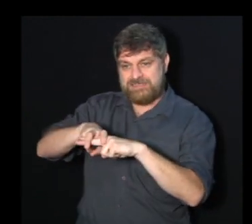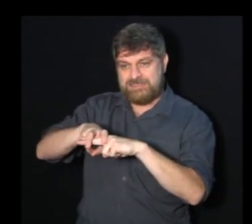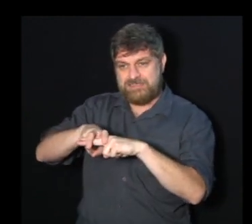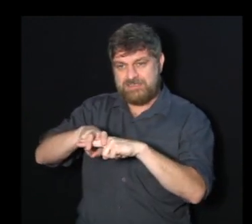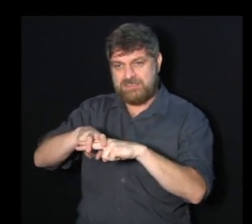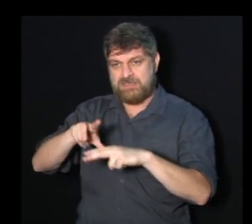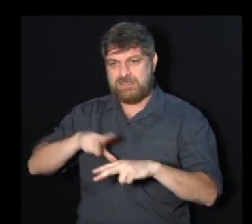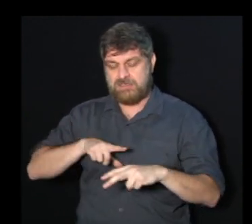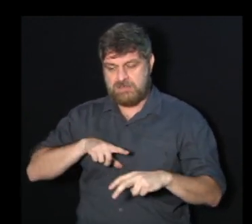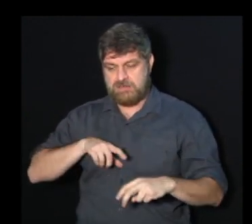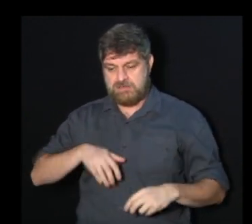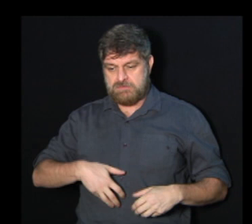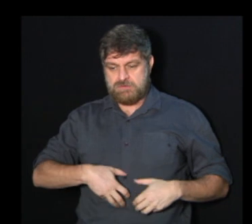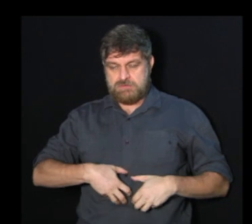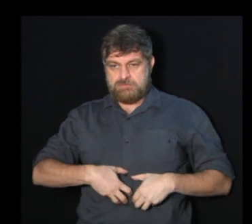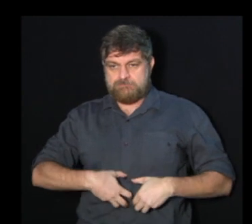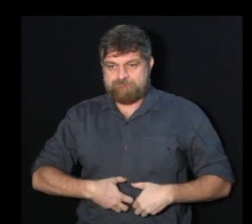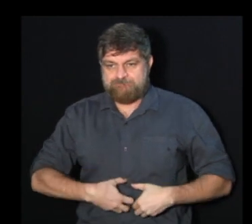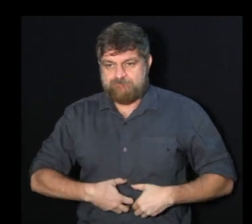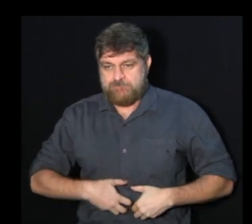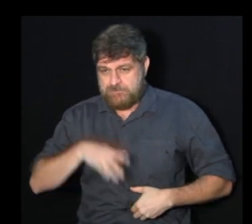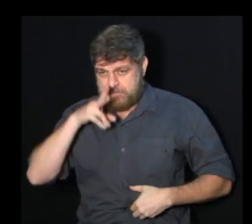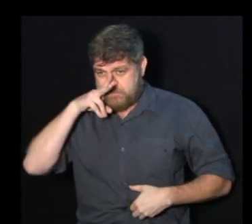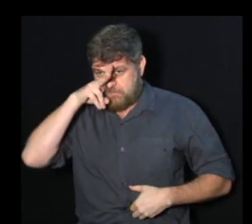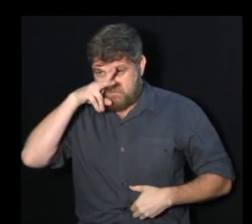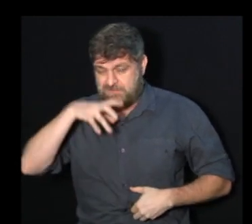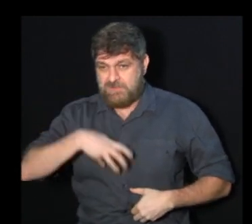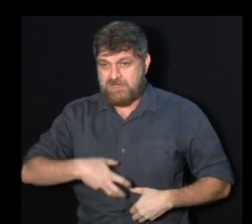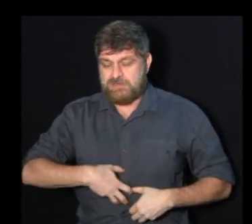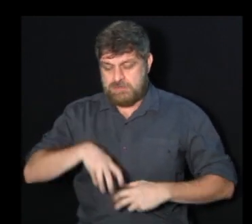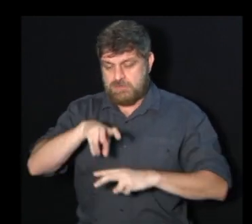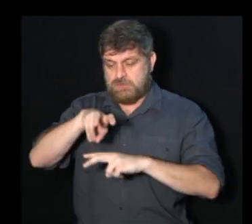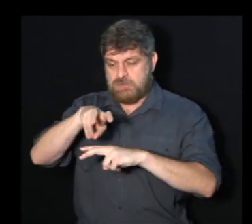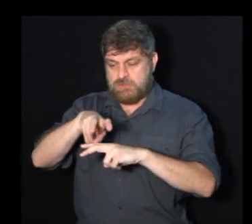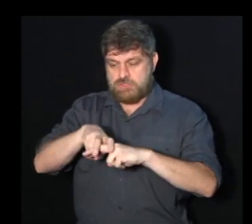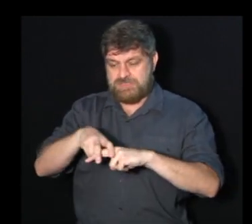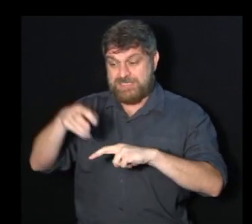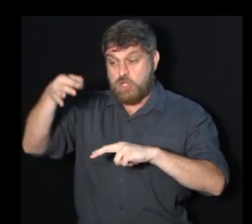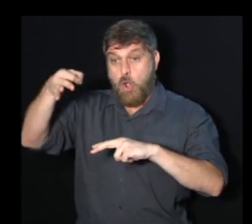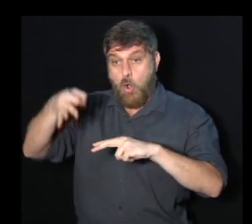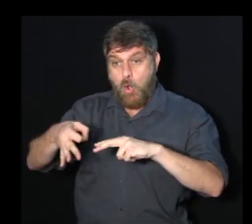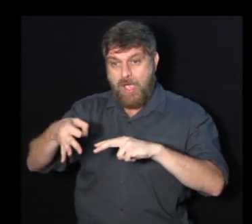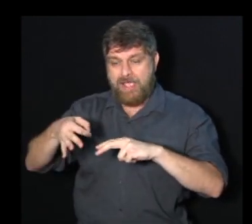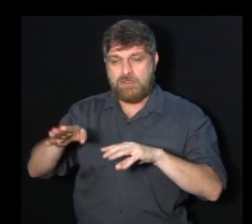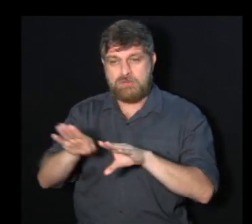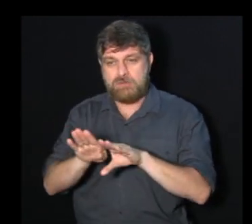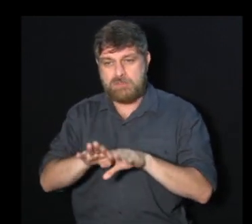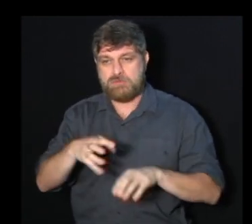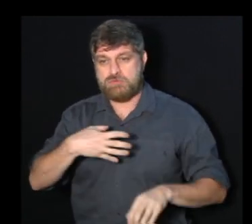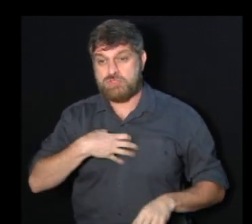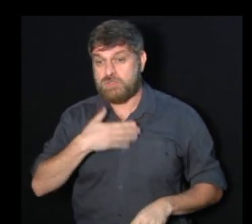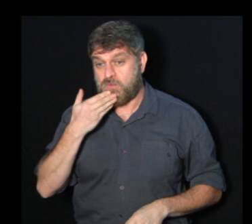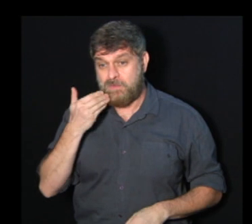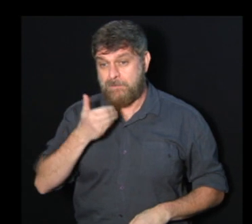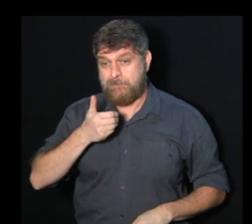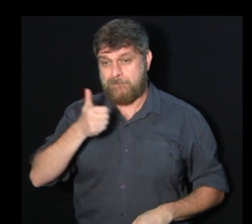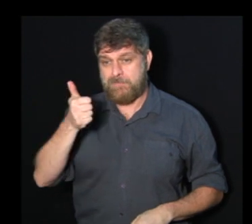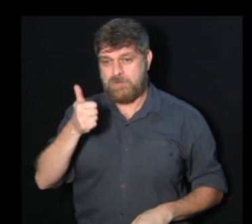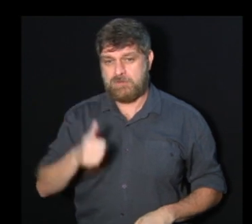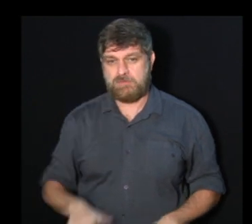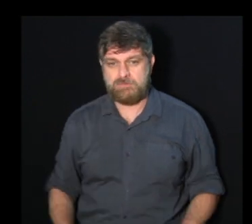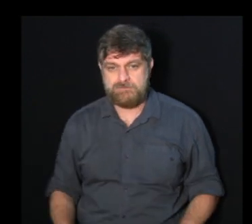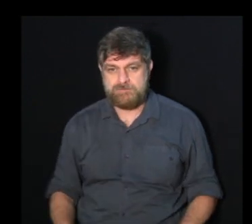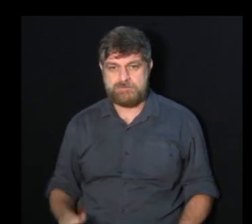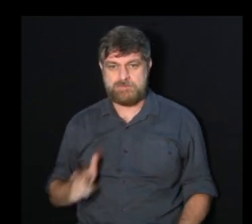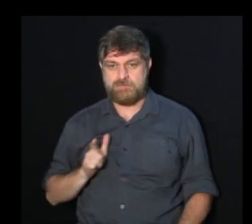esse centro já está estabilizado com que ela sente de uma forma mais correta, de uma forma melhor. O